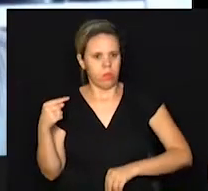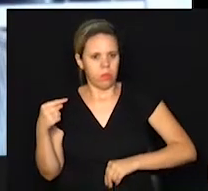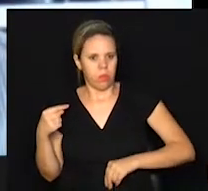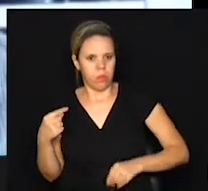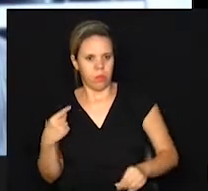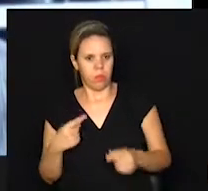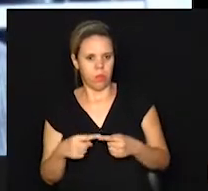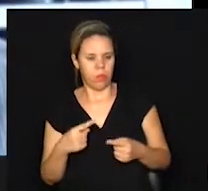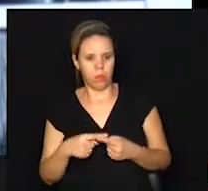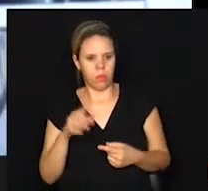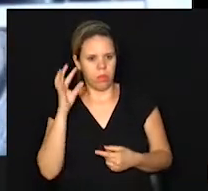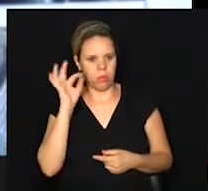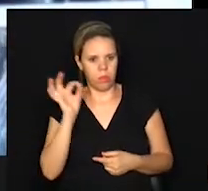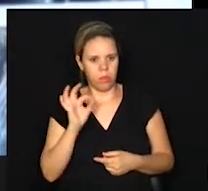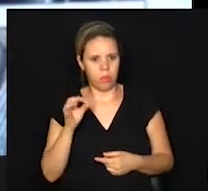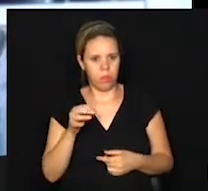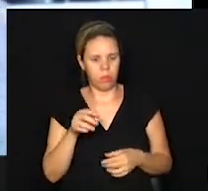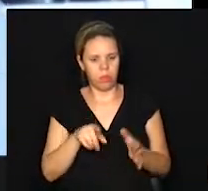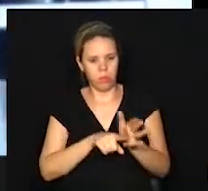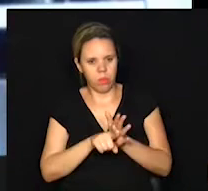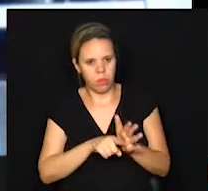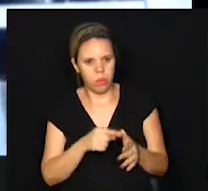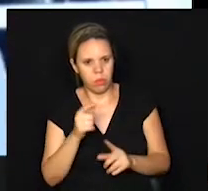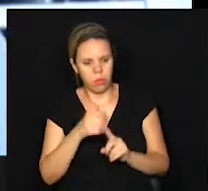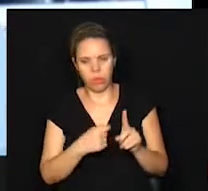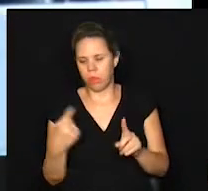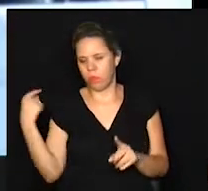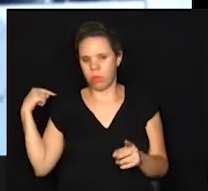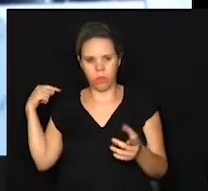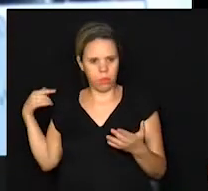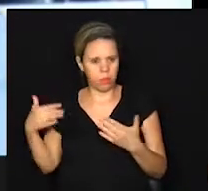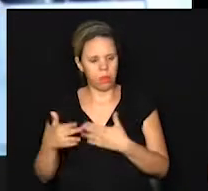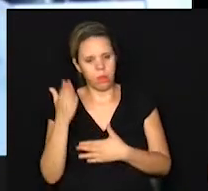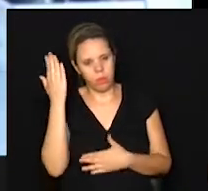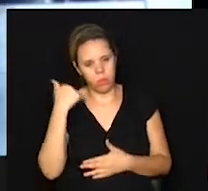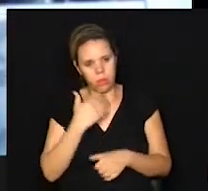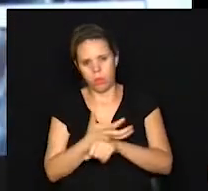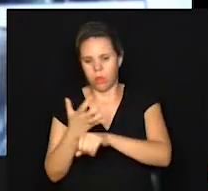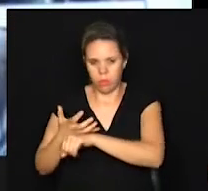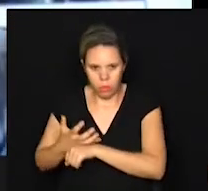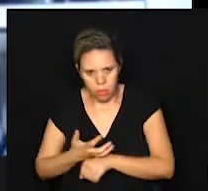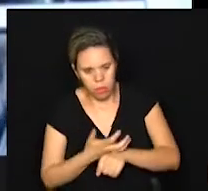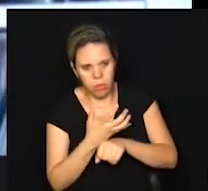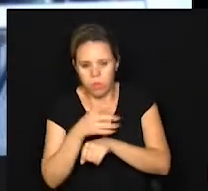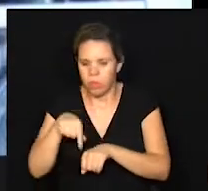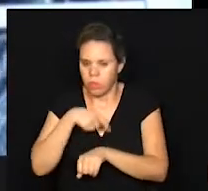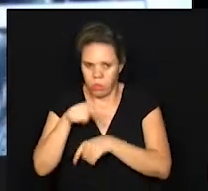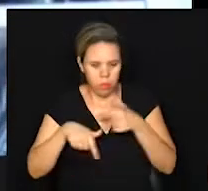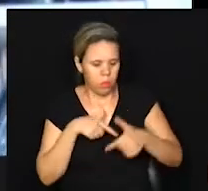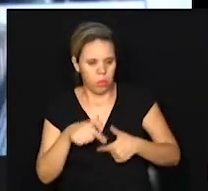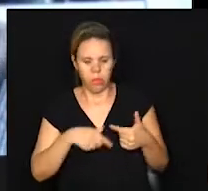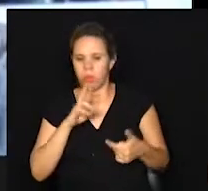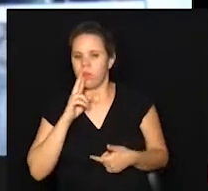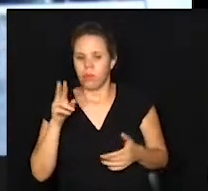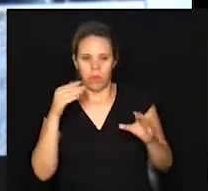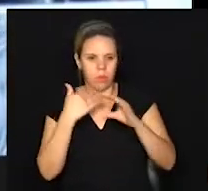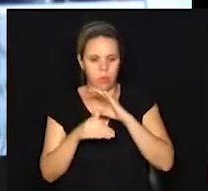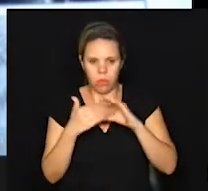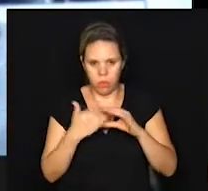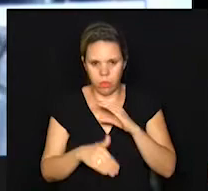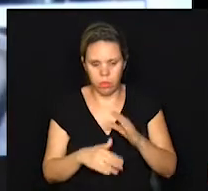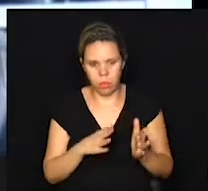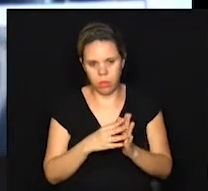entendendo isso, porque eu estou indo atrás de vocês há mais de um mês para saber as disciplinas, para saber a carga horária, eu respondo e-mails,